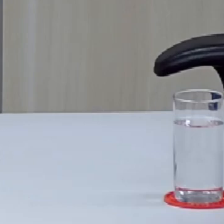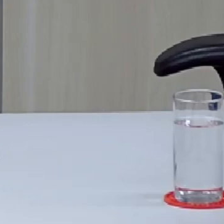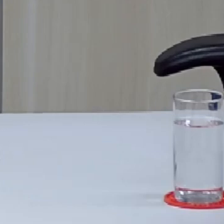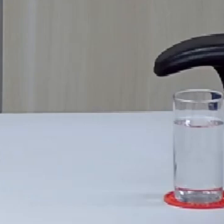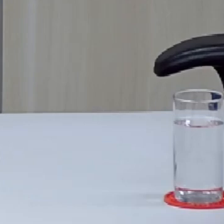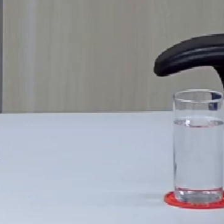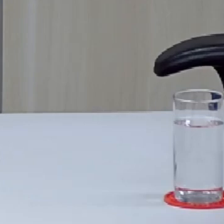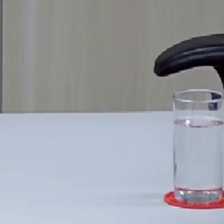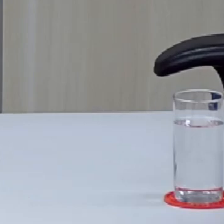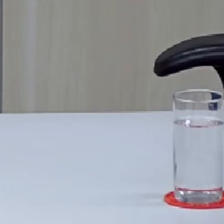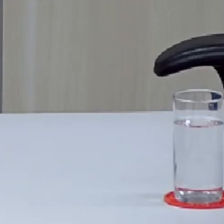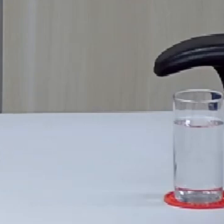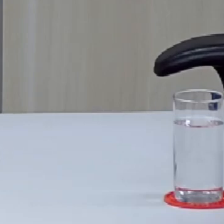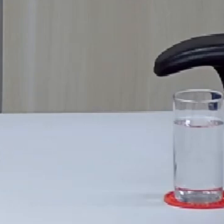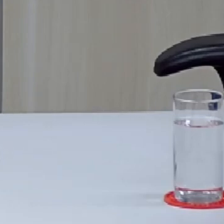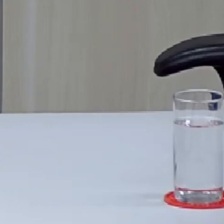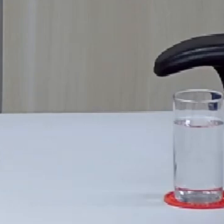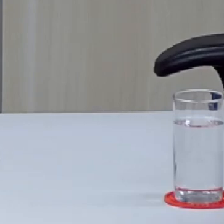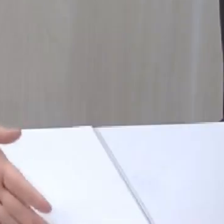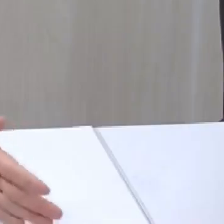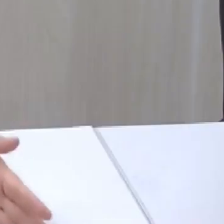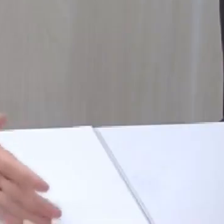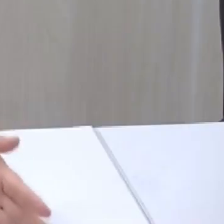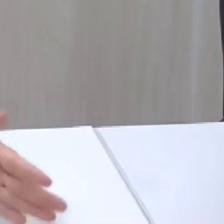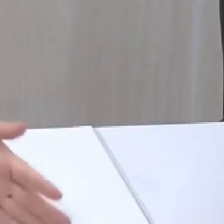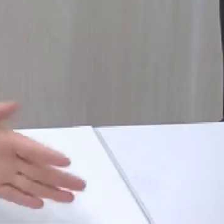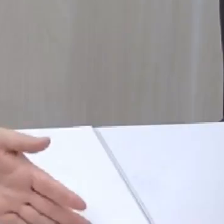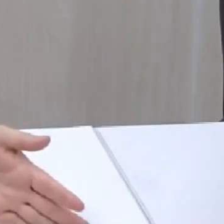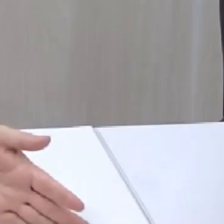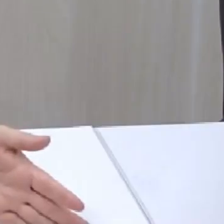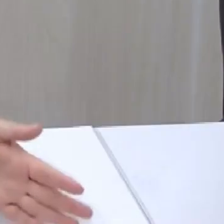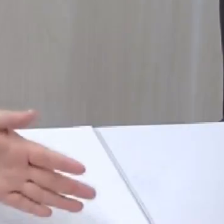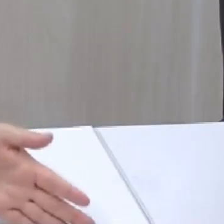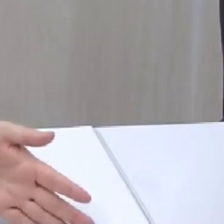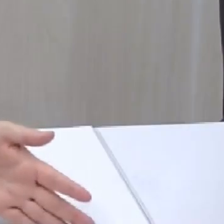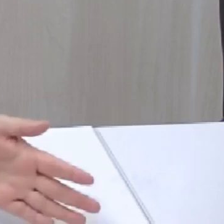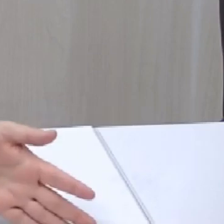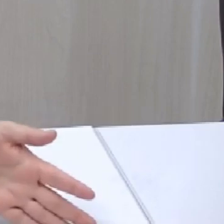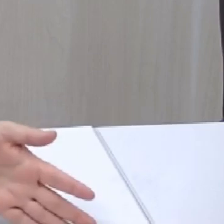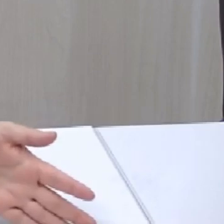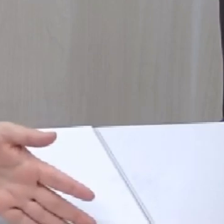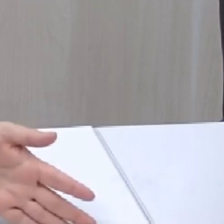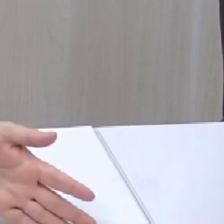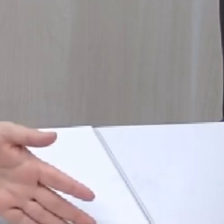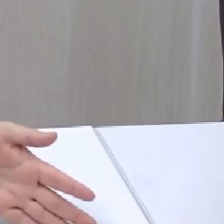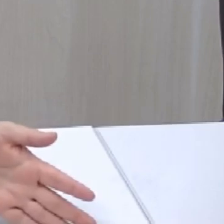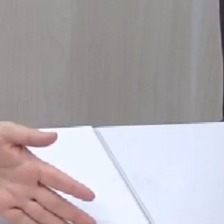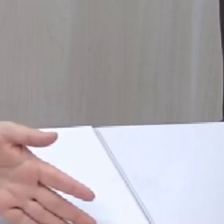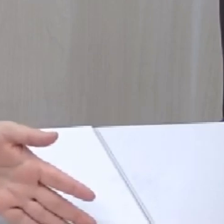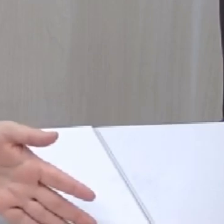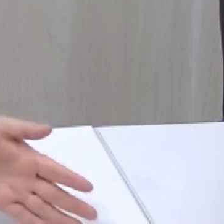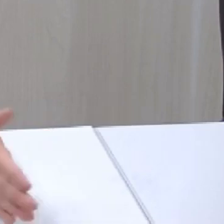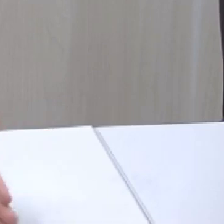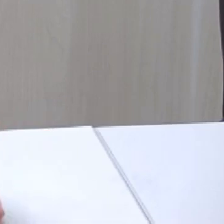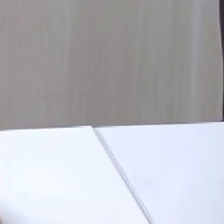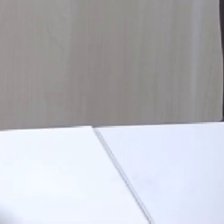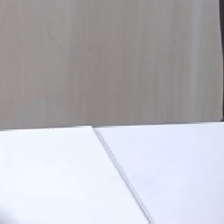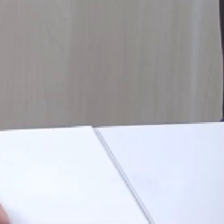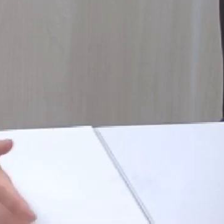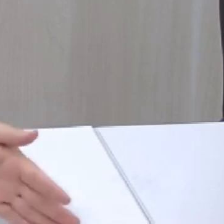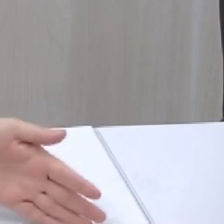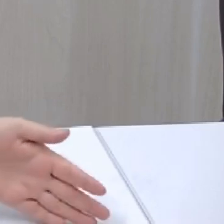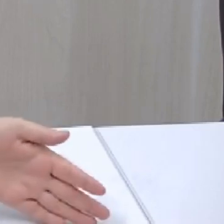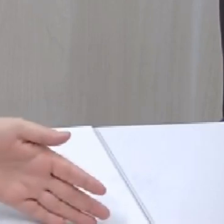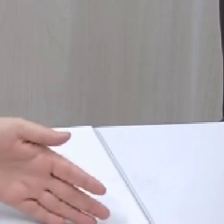nessa reunião. Nada, né, foi respondido em cima das duas ações dentro do Ministério Público. A prefeitura